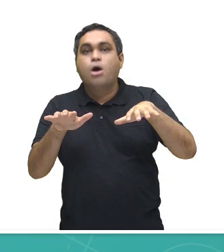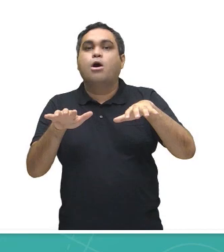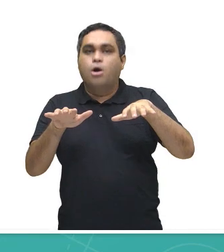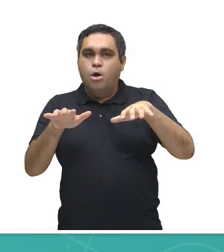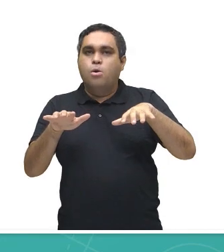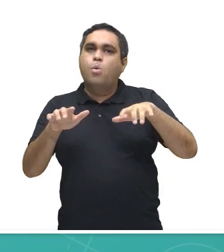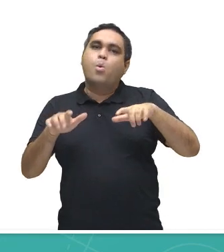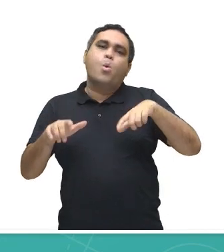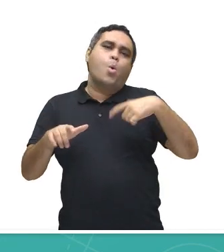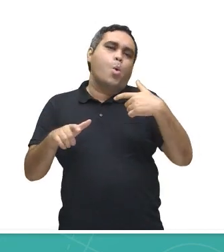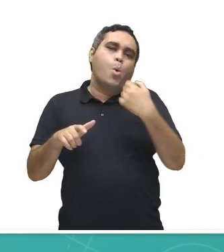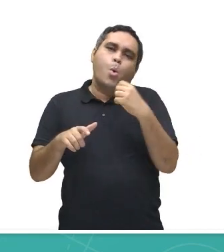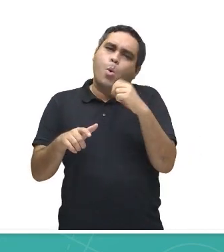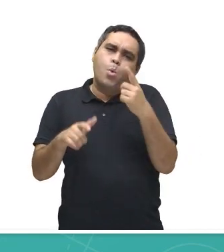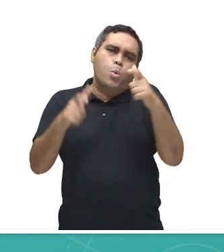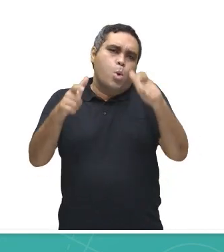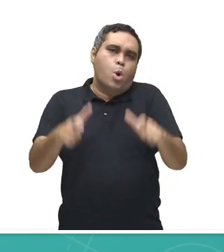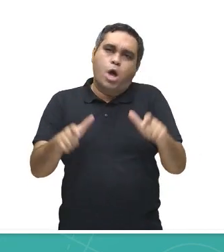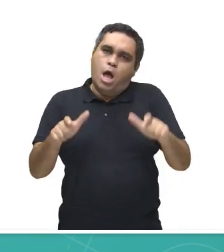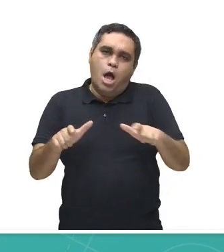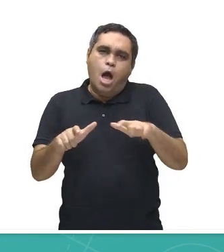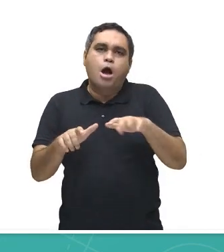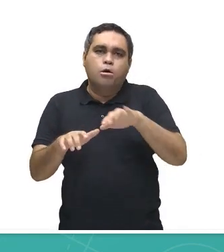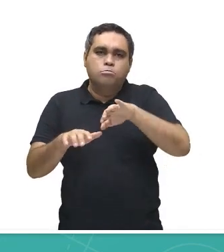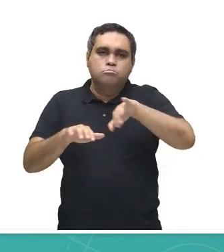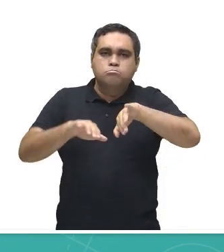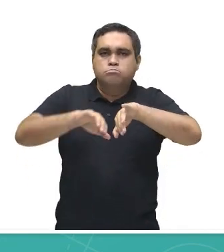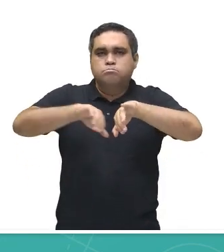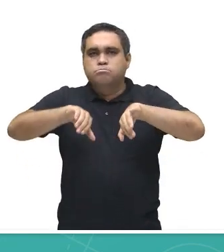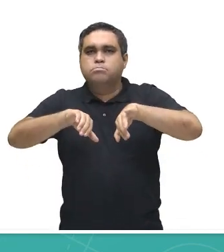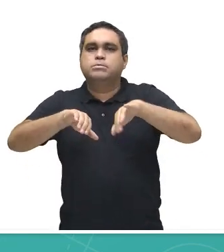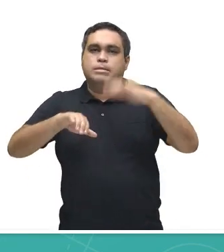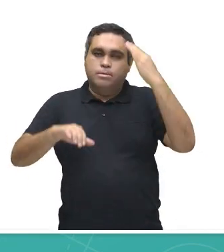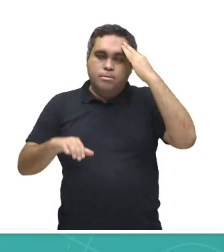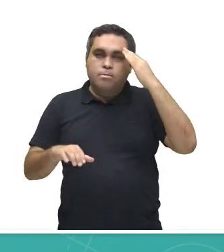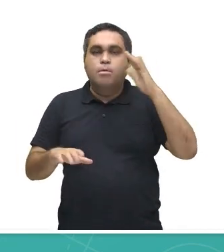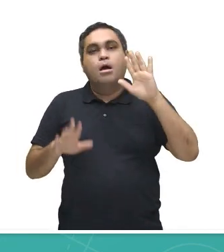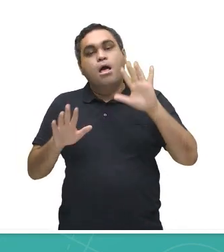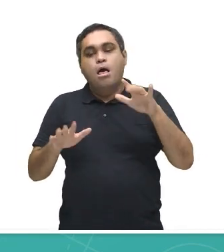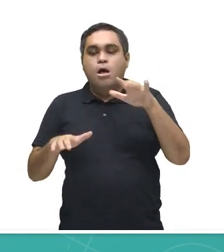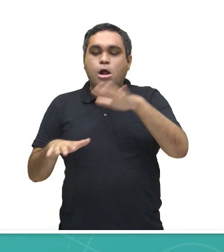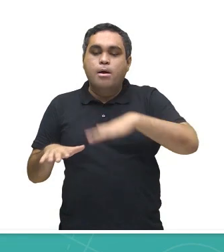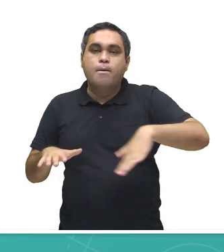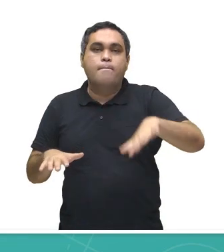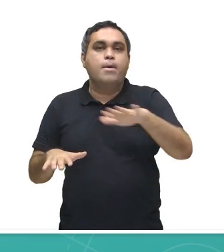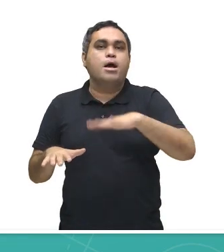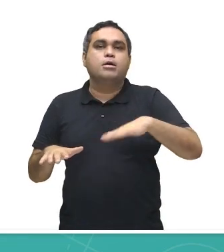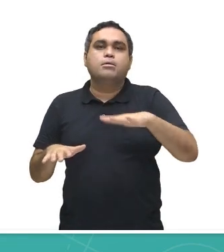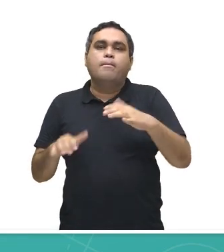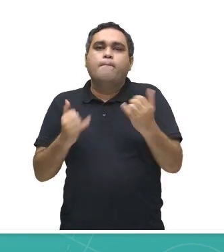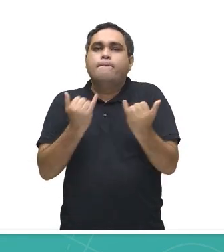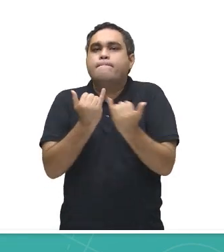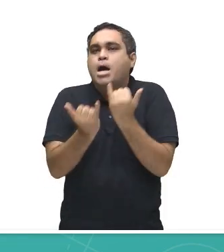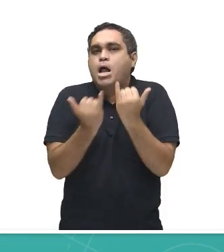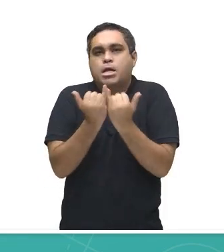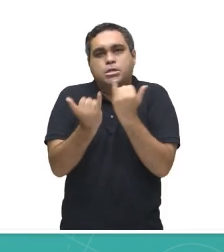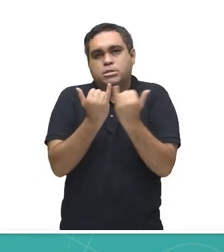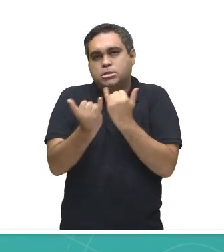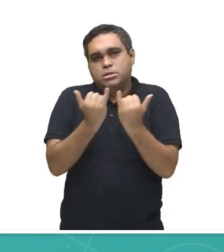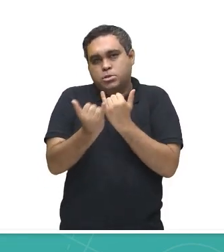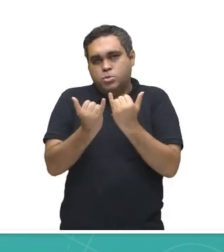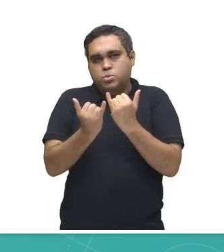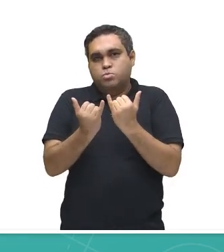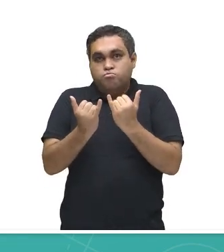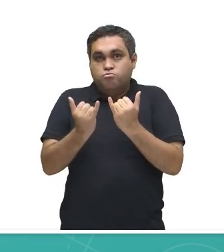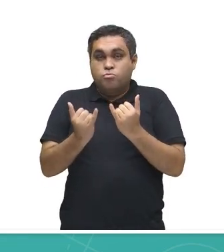território em áreas com características comuns. Não quer dizer que vai ser igualzinho um estado para o outro,